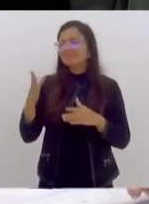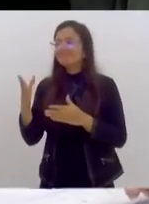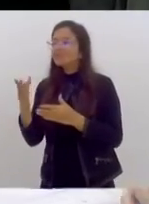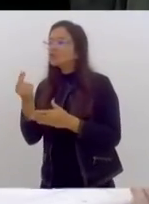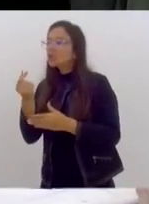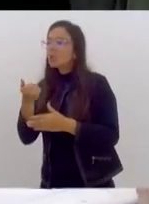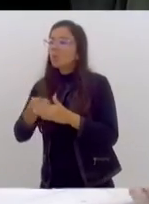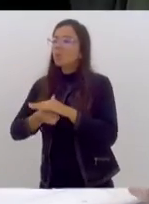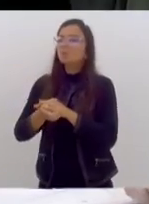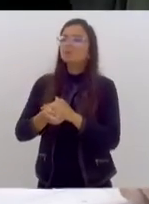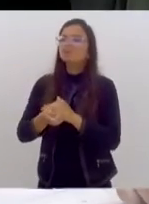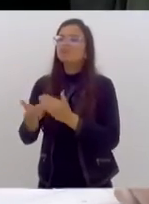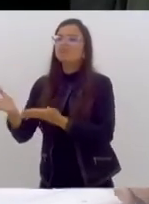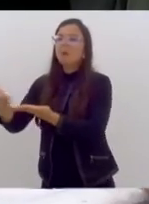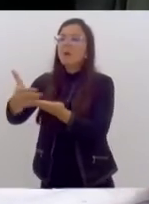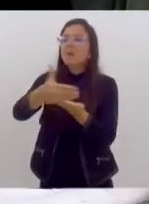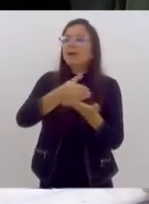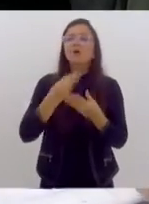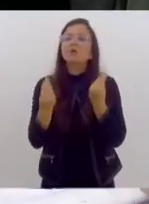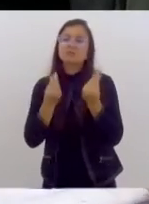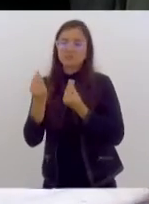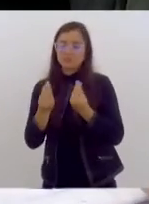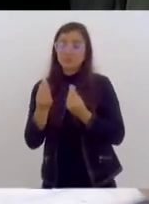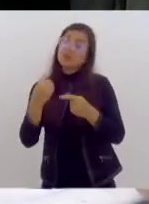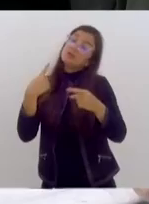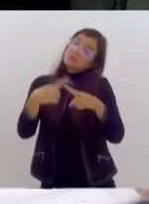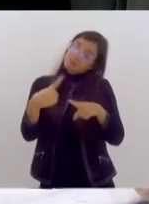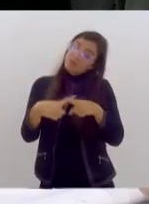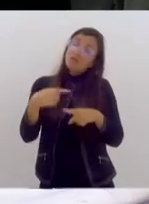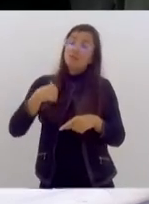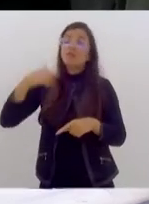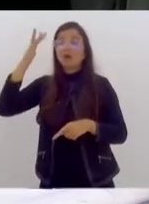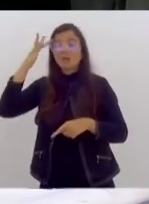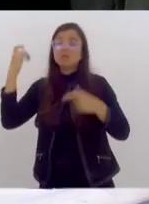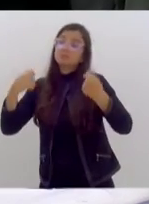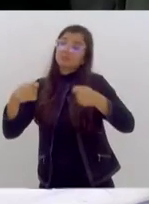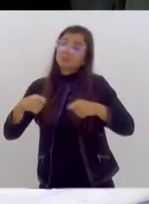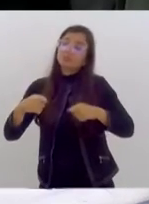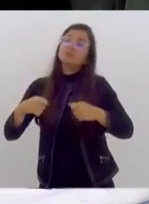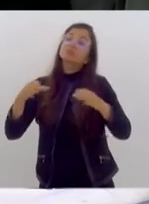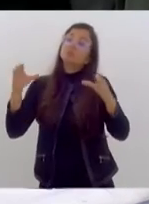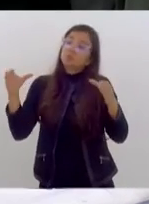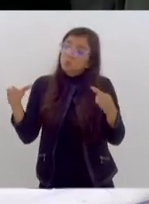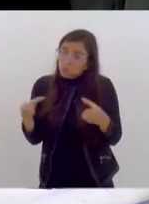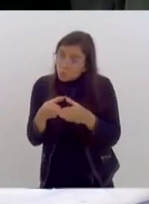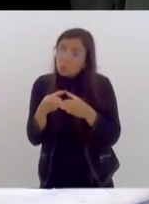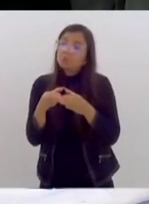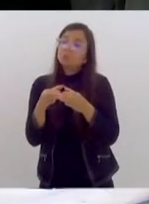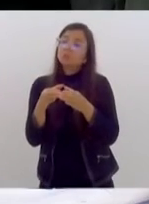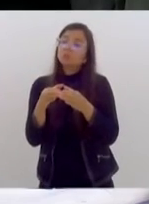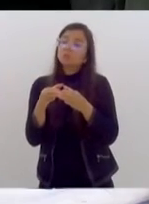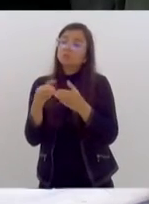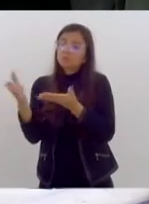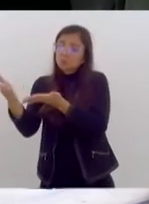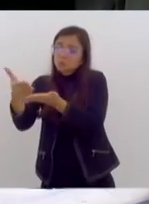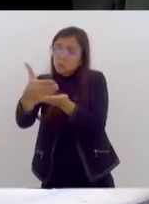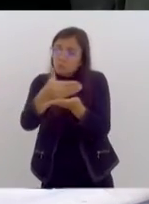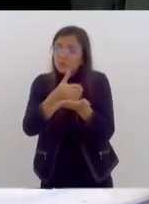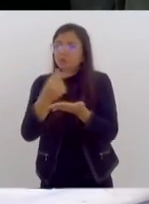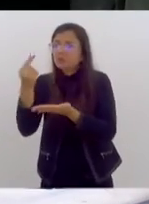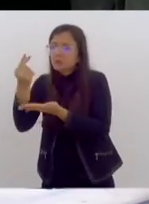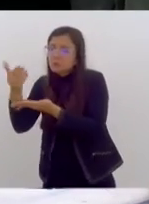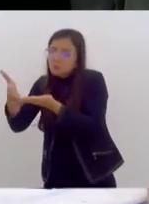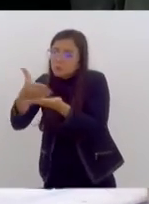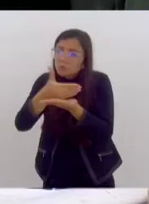poderia ser a comissão de orçamento para se emenda de comissão e poderia ser também